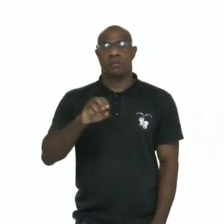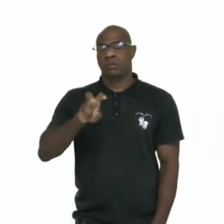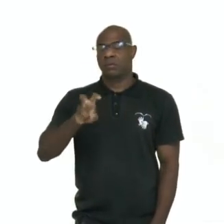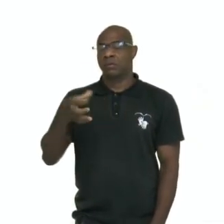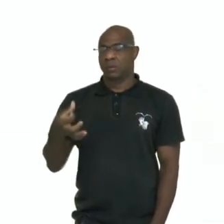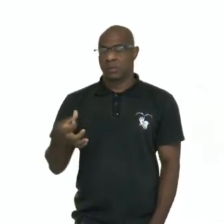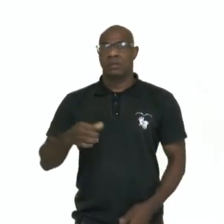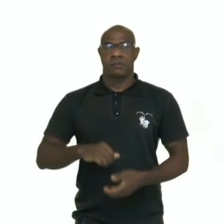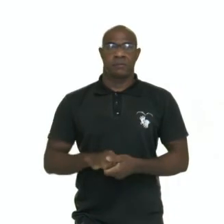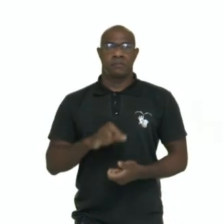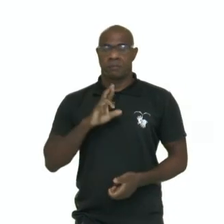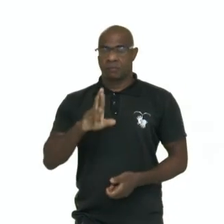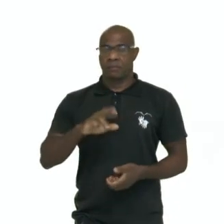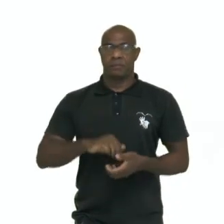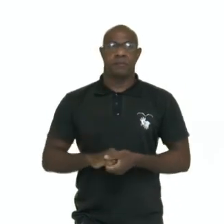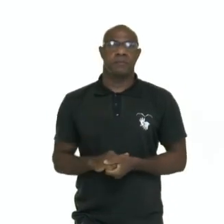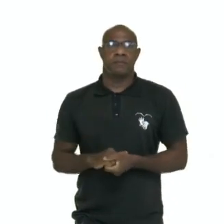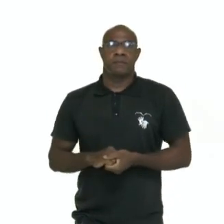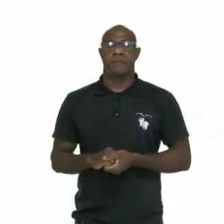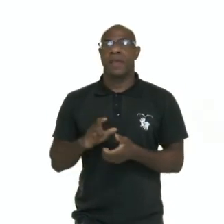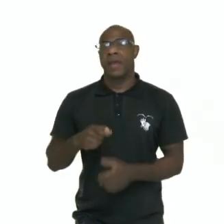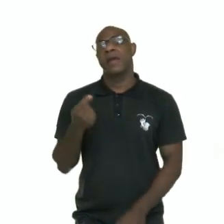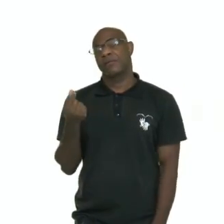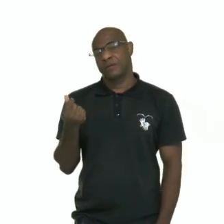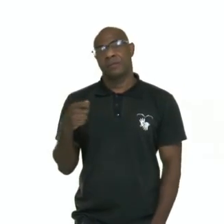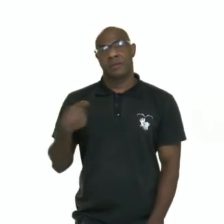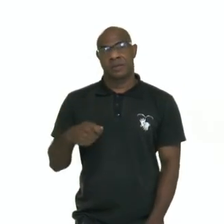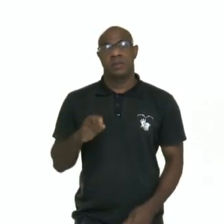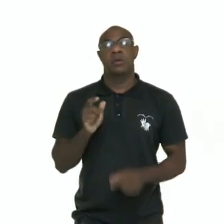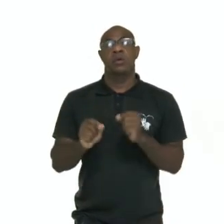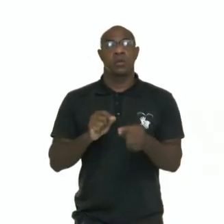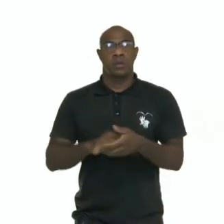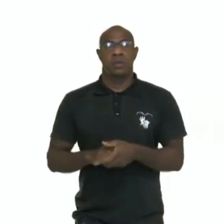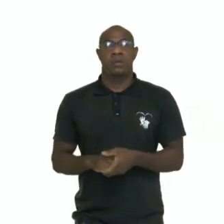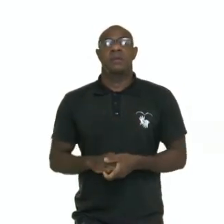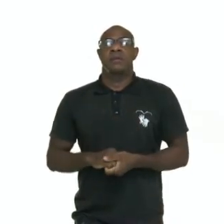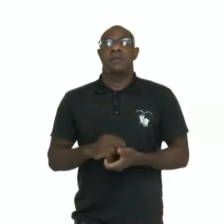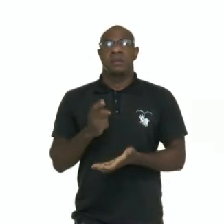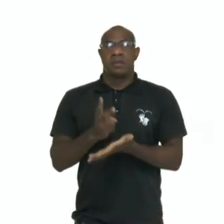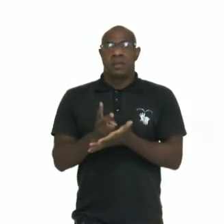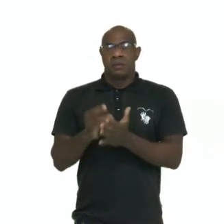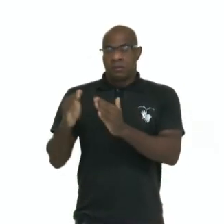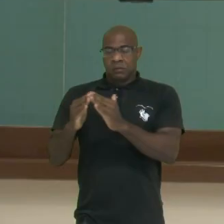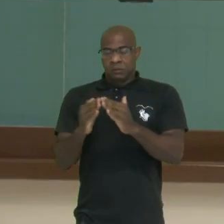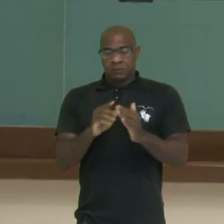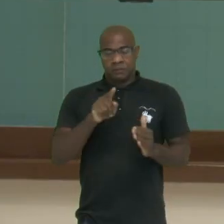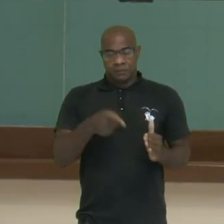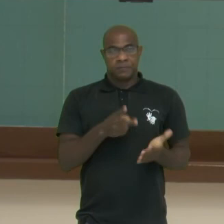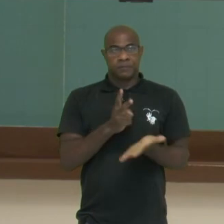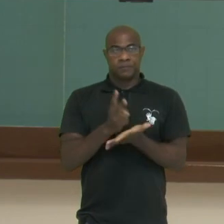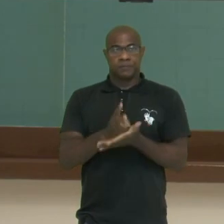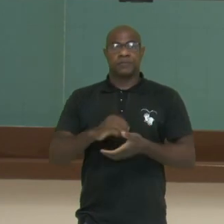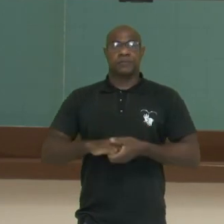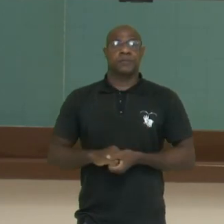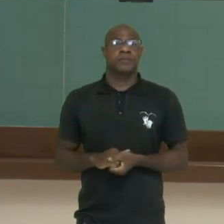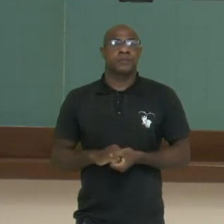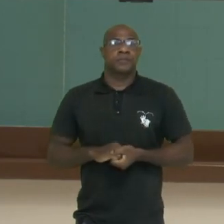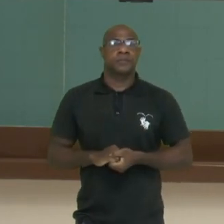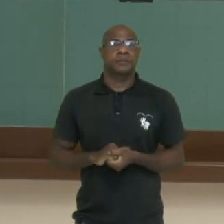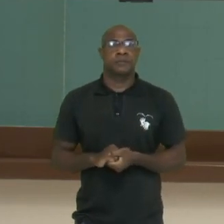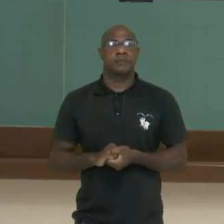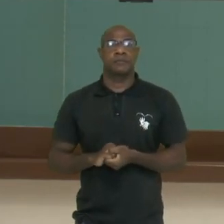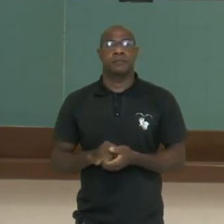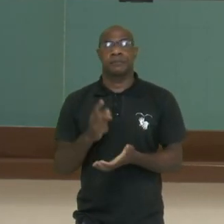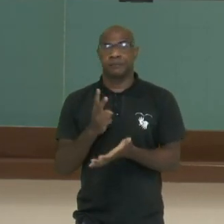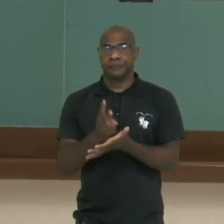12,056. Tá joia? Como a gente está falando em dinheiro, a gente mantém 2 casinhas decimais. Tá bom? Belezinha? Mantendo essas 2